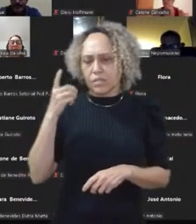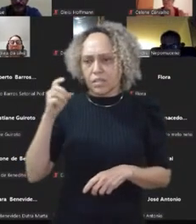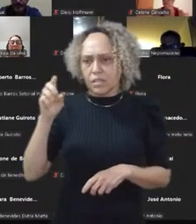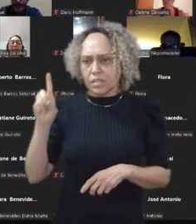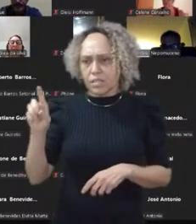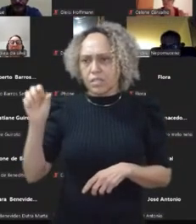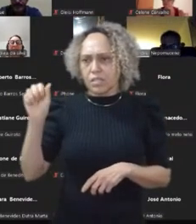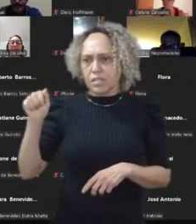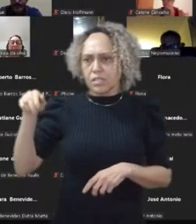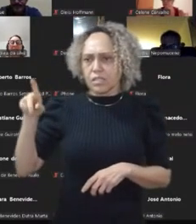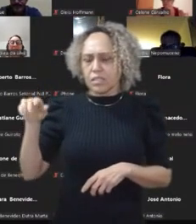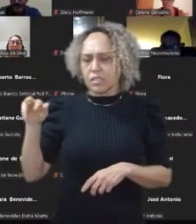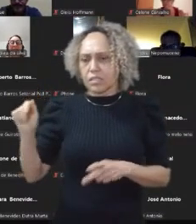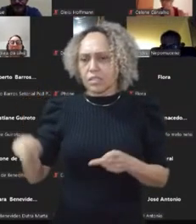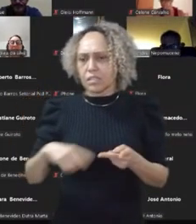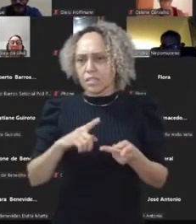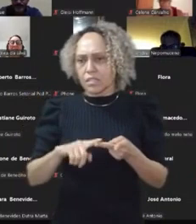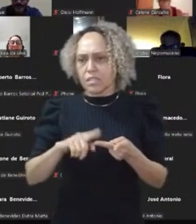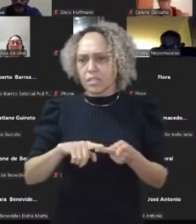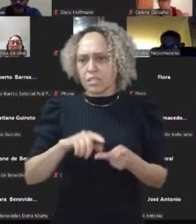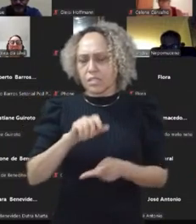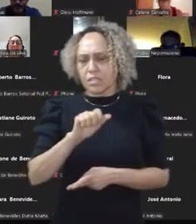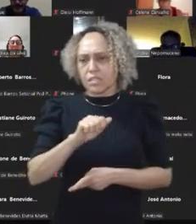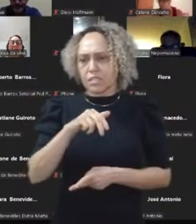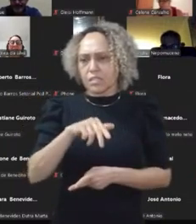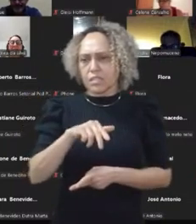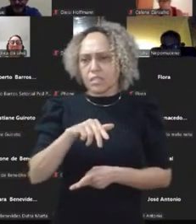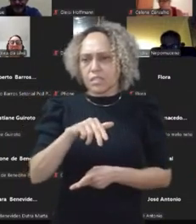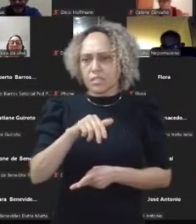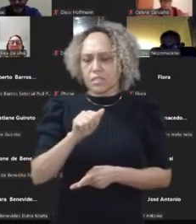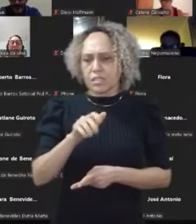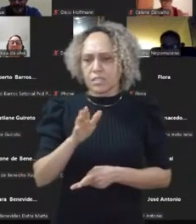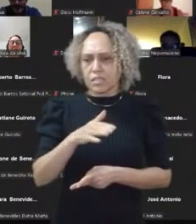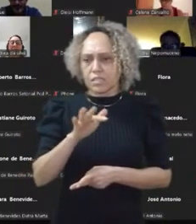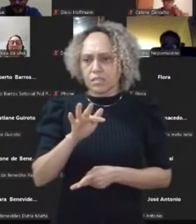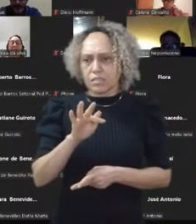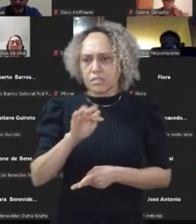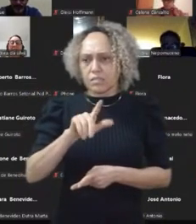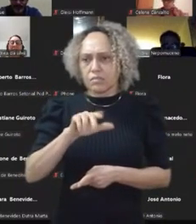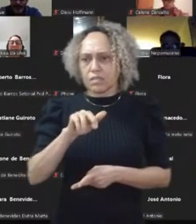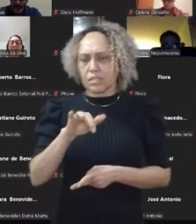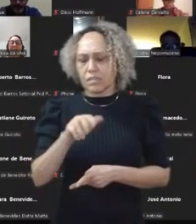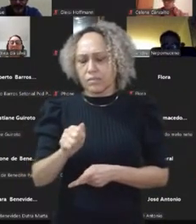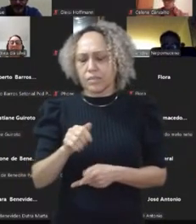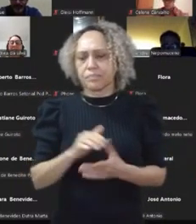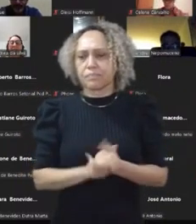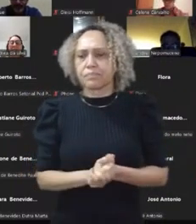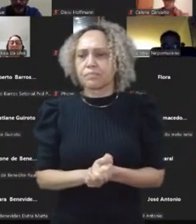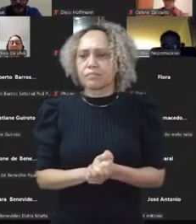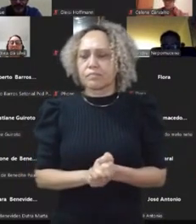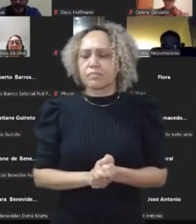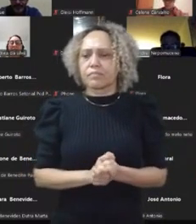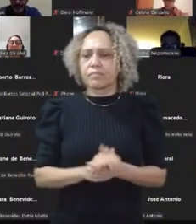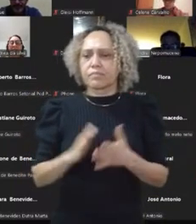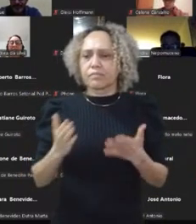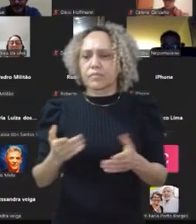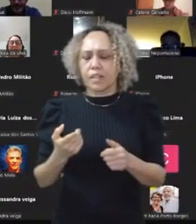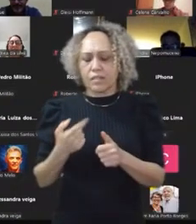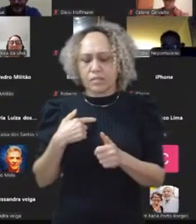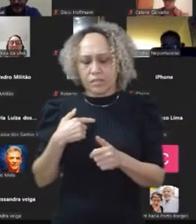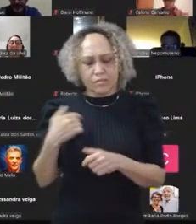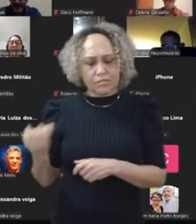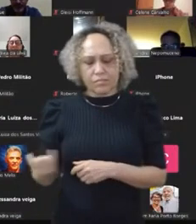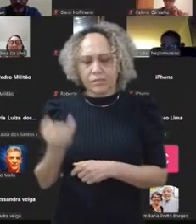discutir eh esse tema tão importante da comunicação acho que primeira coisa assim sempre Quem trabalha em pesquisa com comunicação e